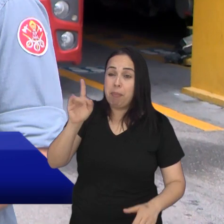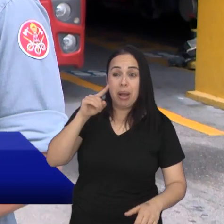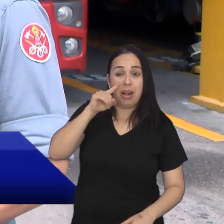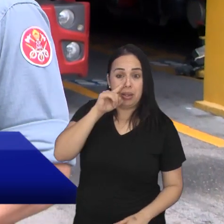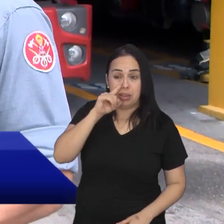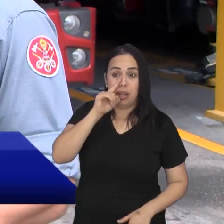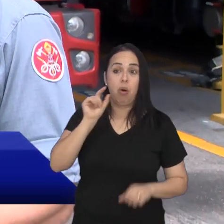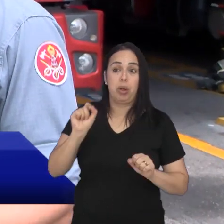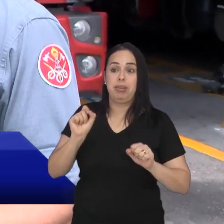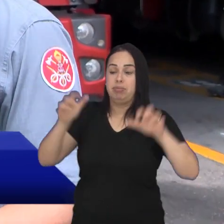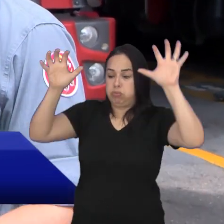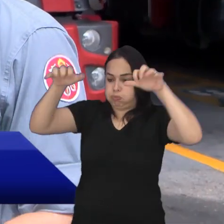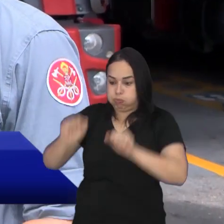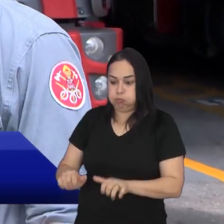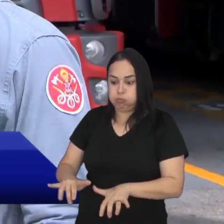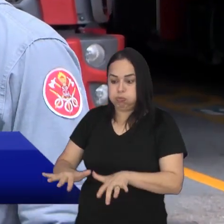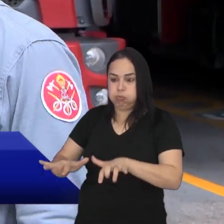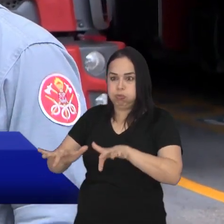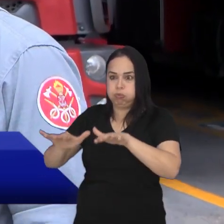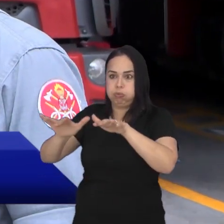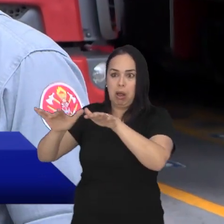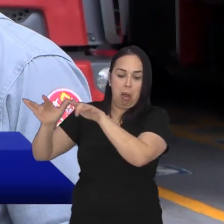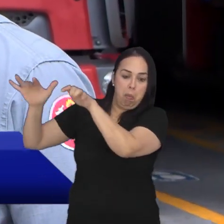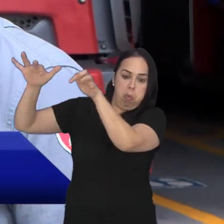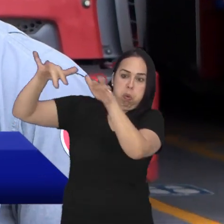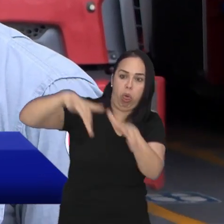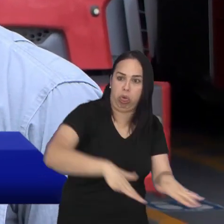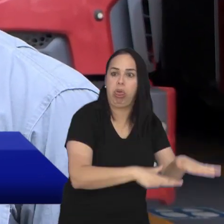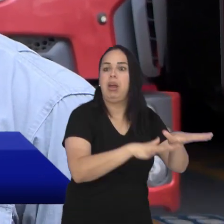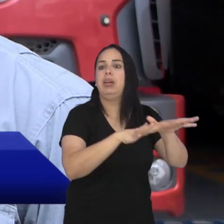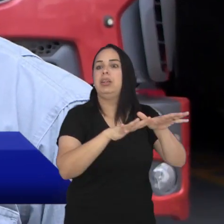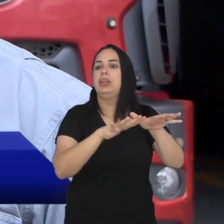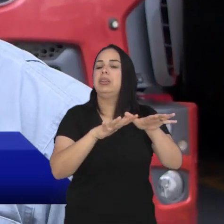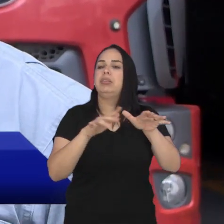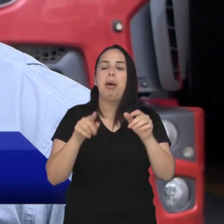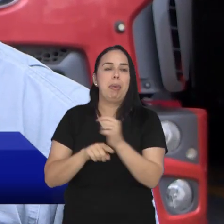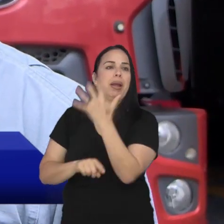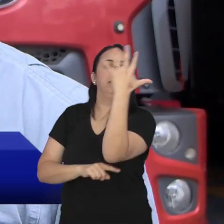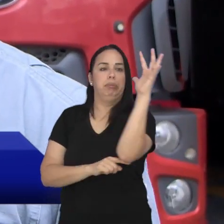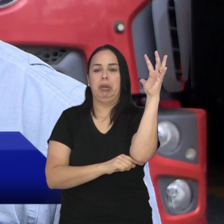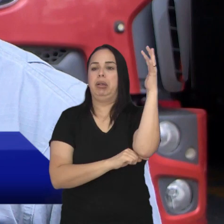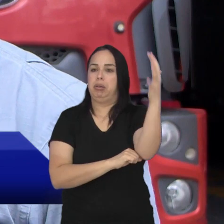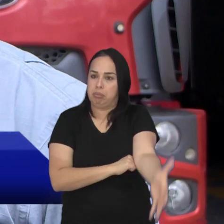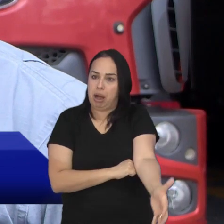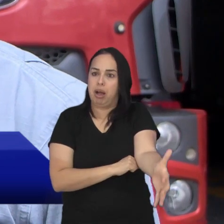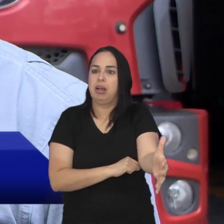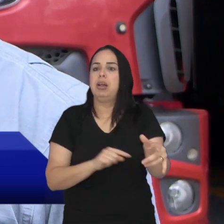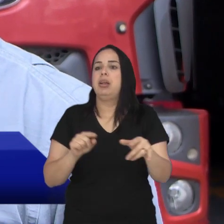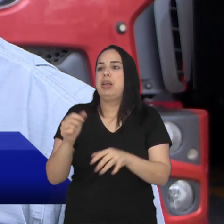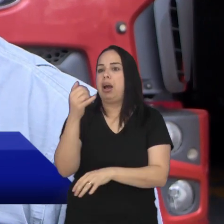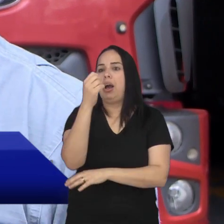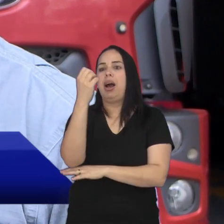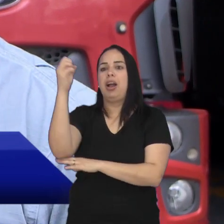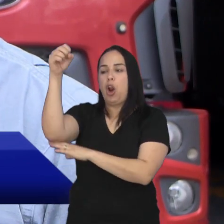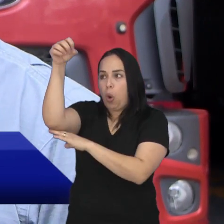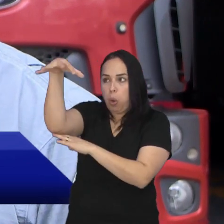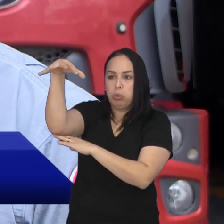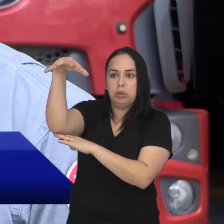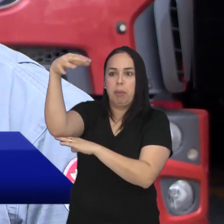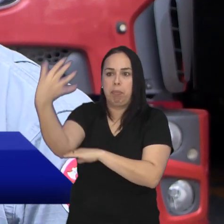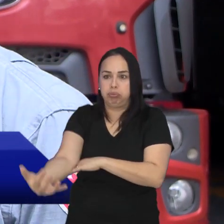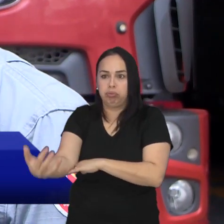dessas chuvas são as enchentes, algum tipo de desmoronamento e também quedas de árvores, às vezes até mesmo queda de poste de